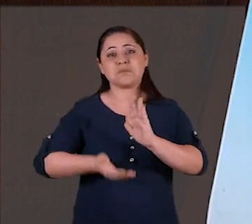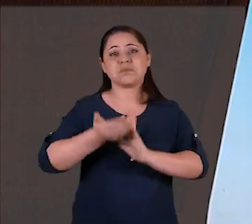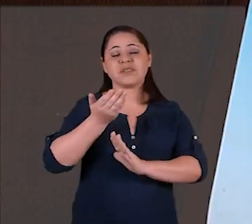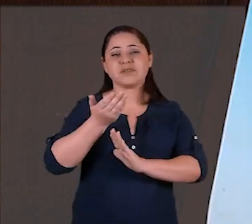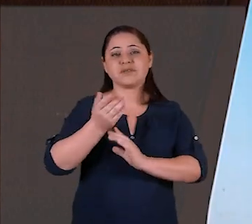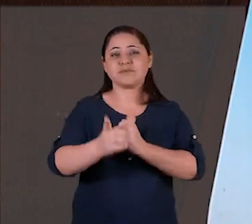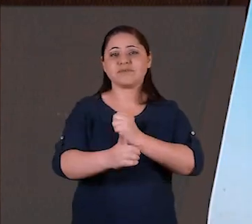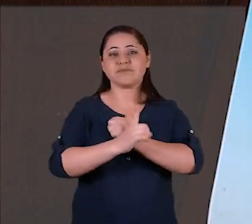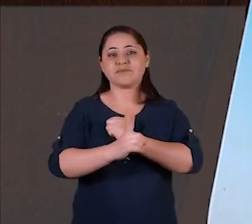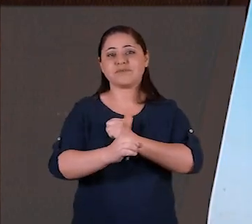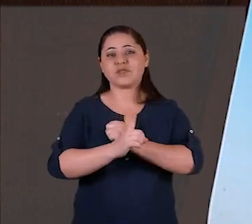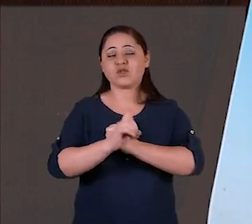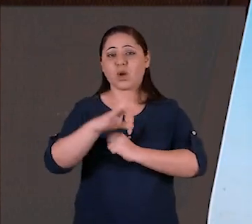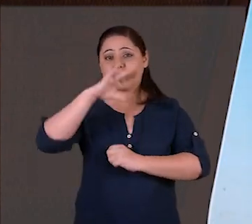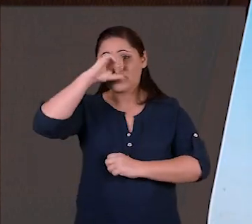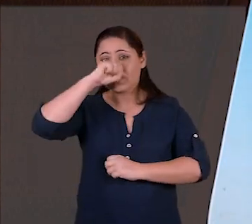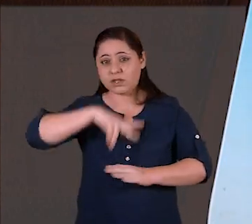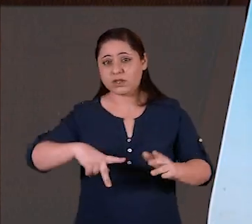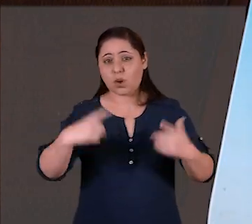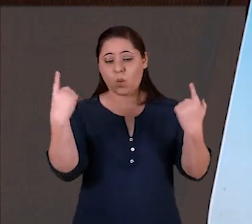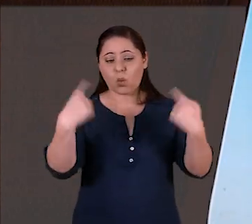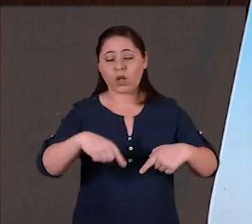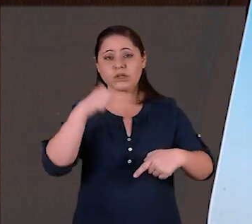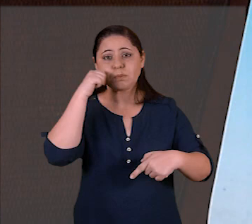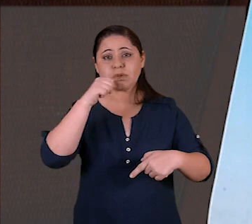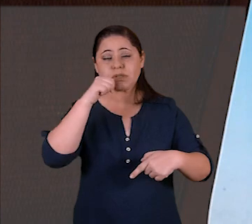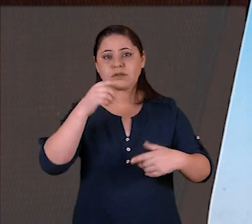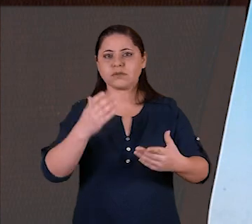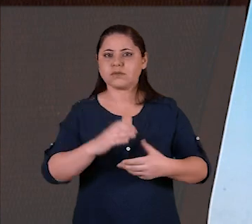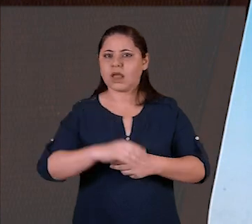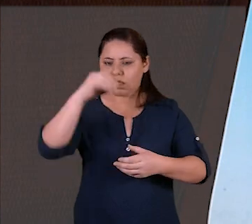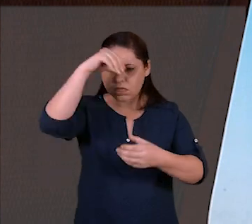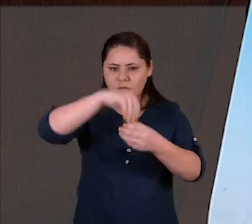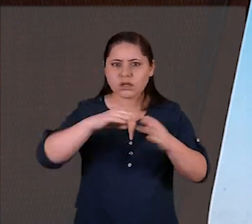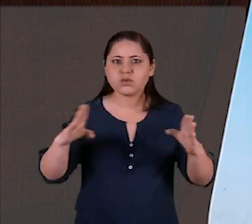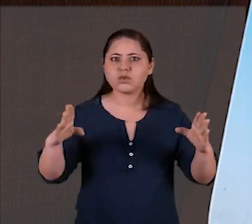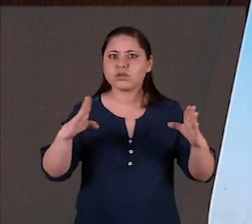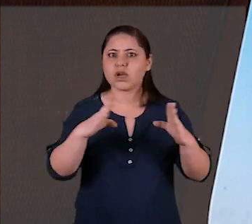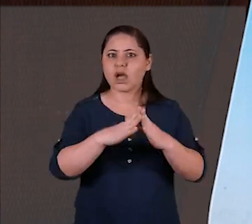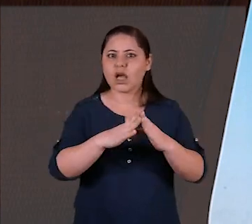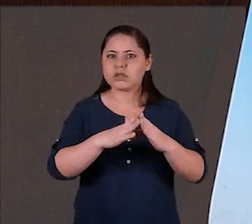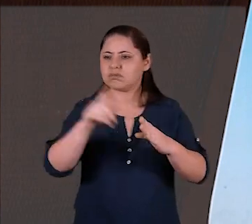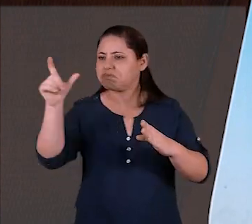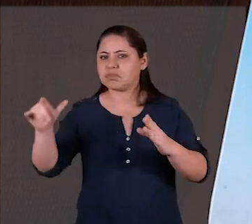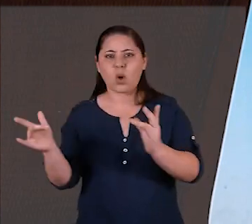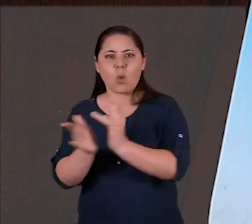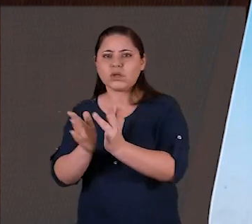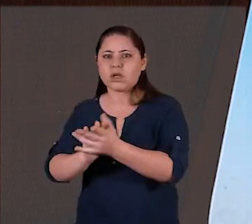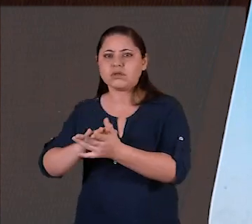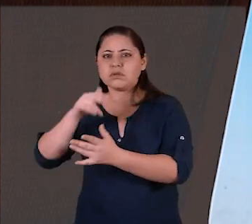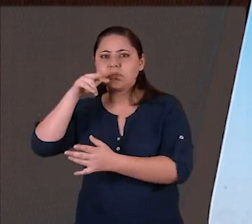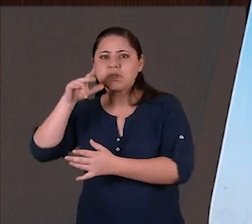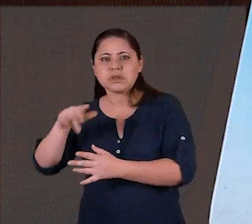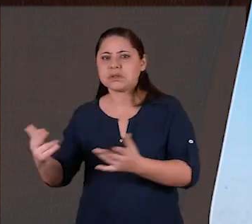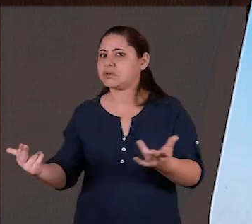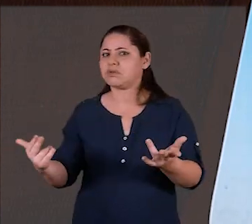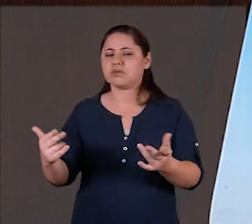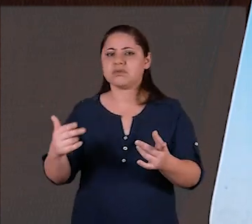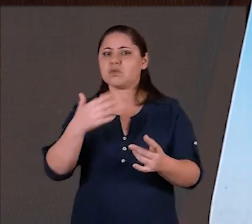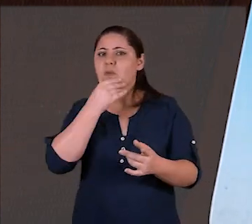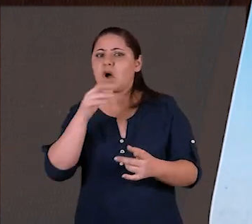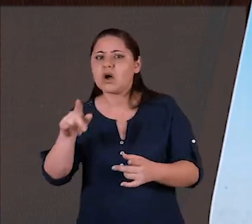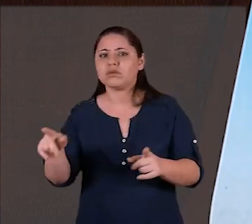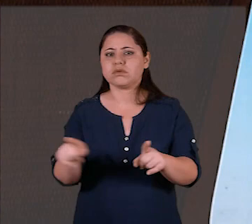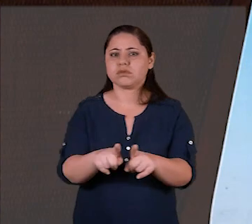de violência contra a mulher. No caso do parceiro, violência doméstica, dentro de casa, pelo parceiro, por irmãos também? Violência